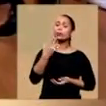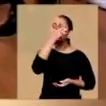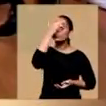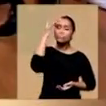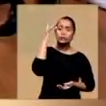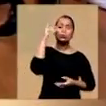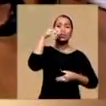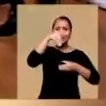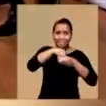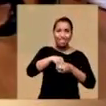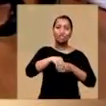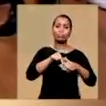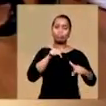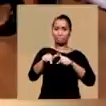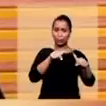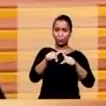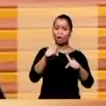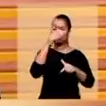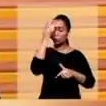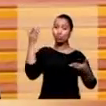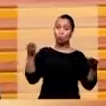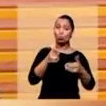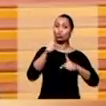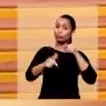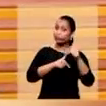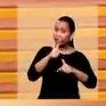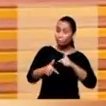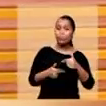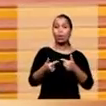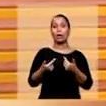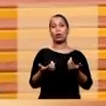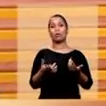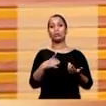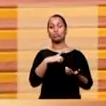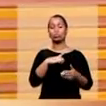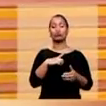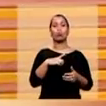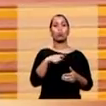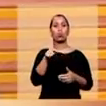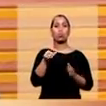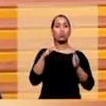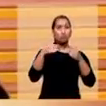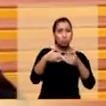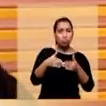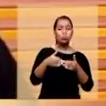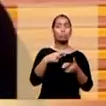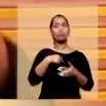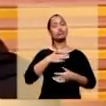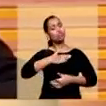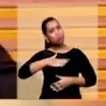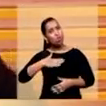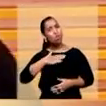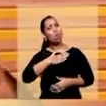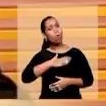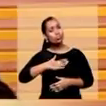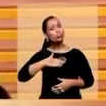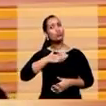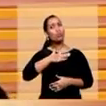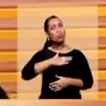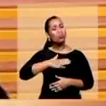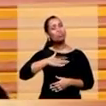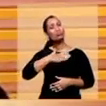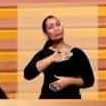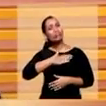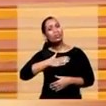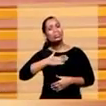está dentro do mercado de trabalho, para quem trabalha hoje em dia, eu estou numa determinada área, mas eu gosto, com o passar do tempo, eu comecei